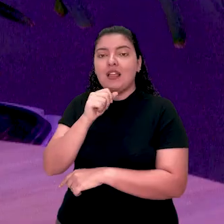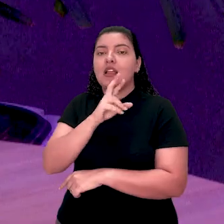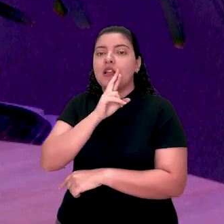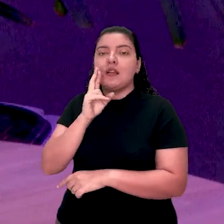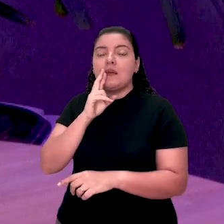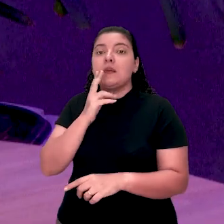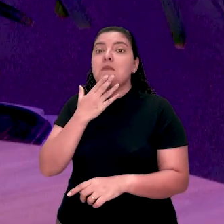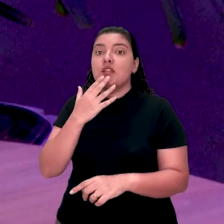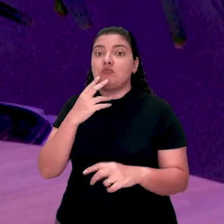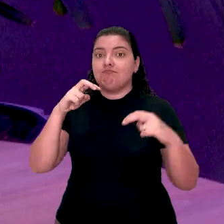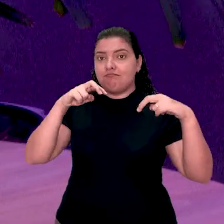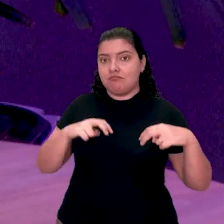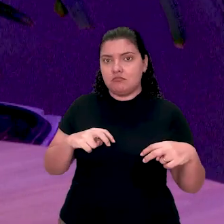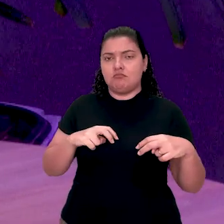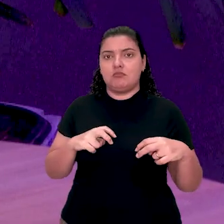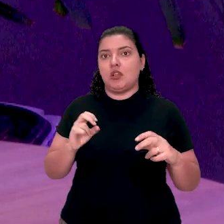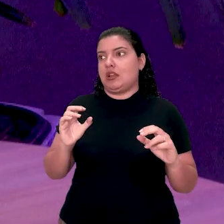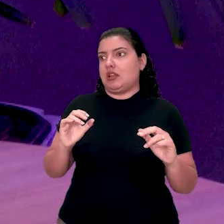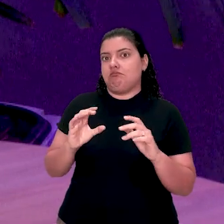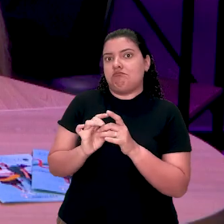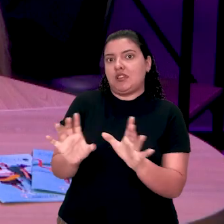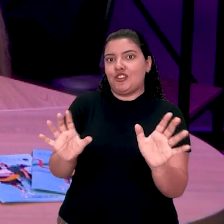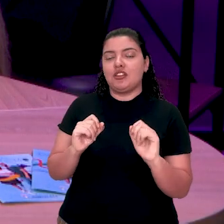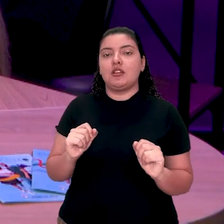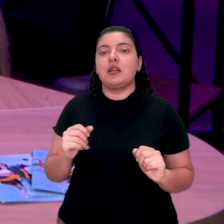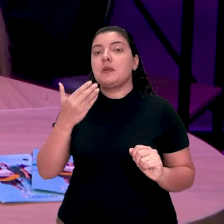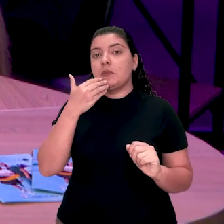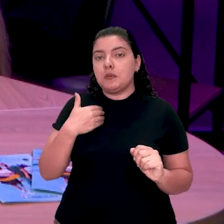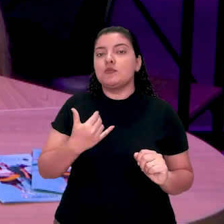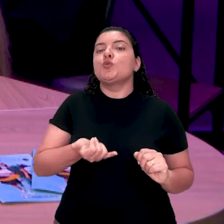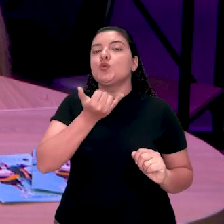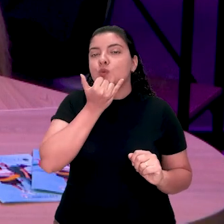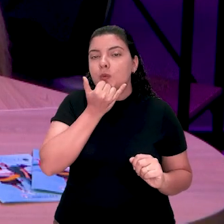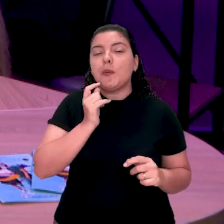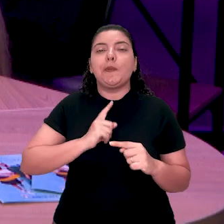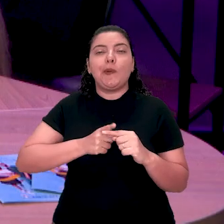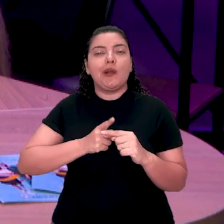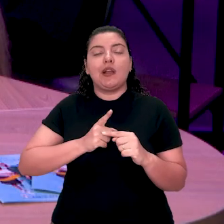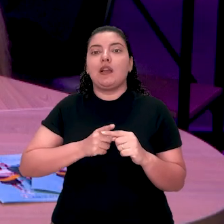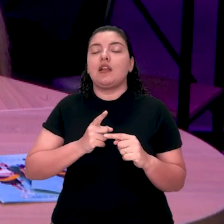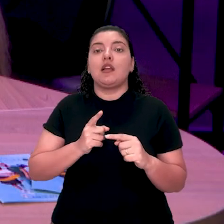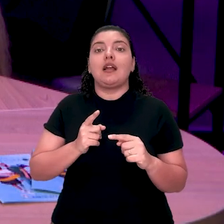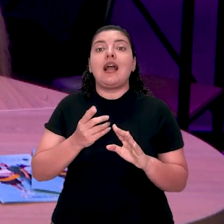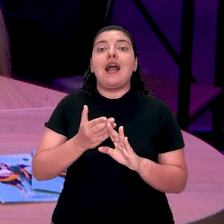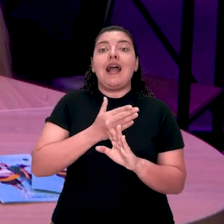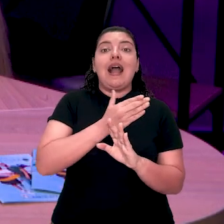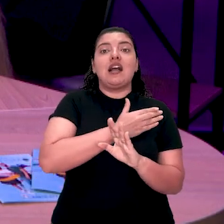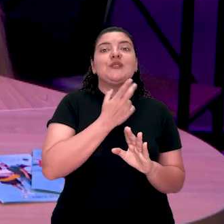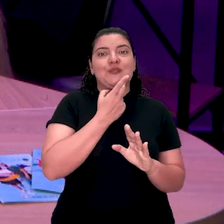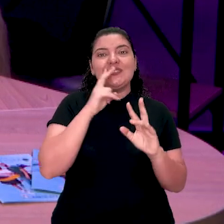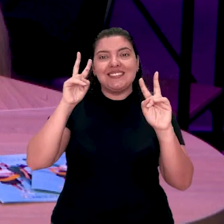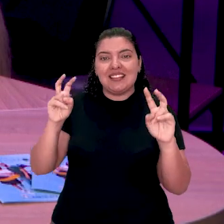pediu para sentar na minha mesa. E eu, obviamente, deixei, né? E aí ela me pediu perdão. Porque tudo que eu tinha dito a respeito